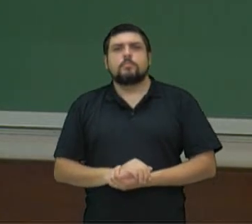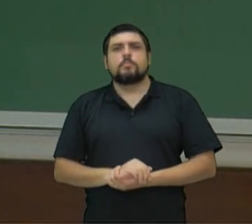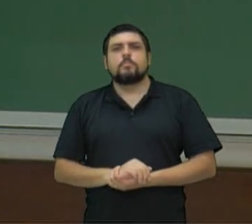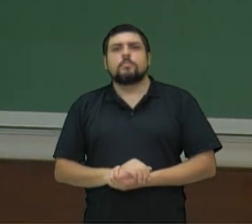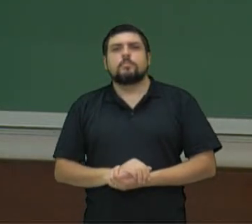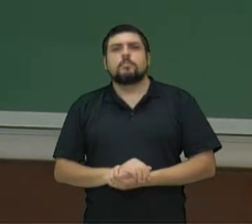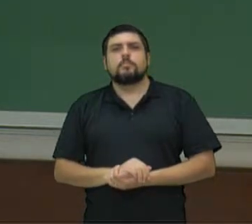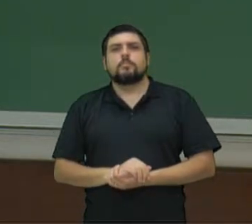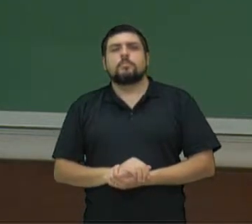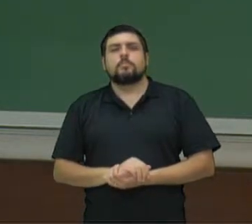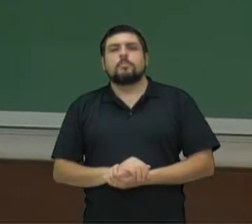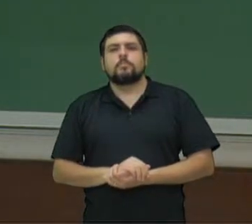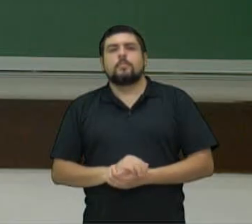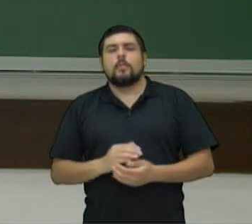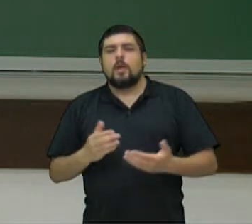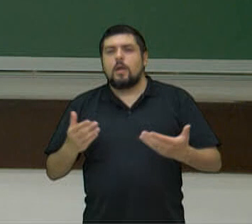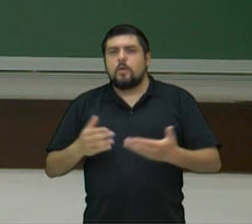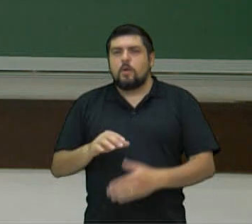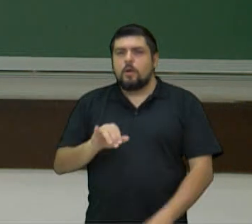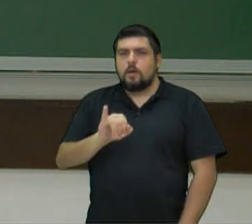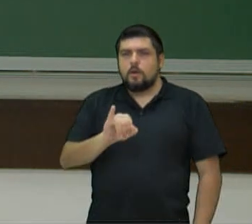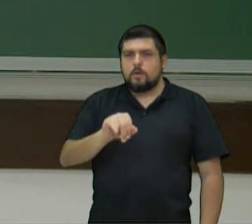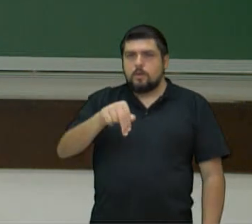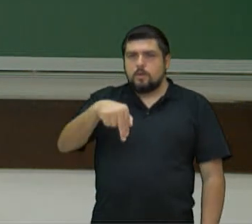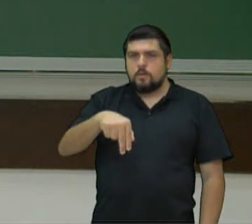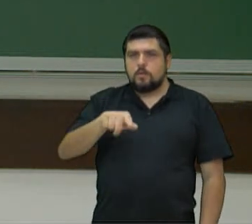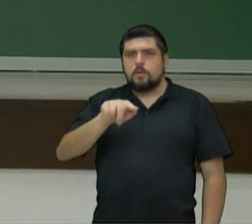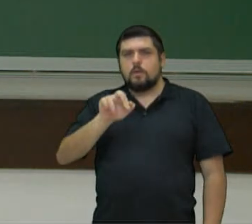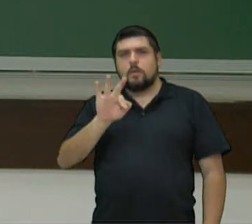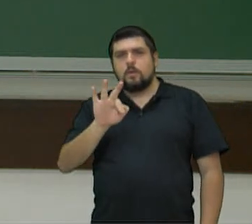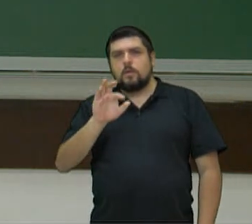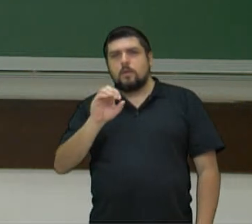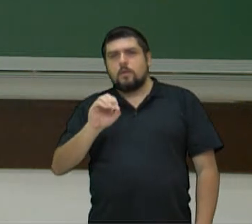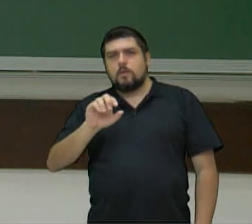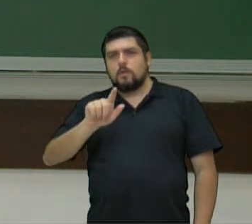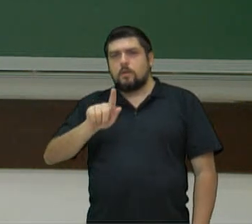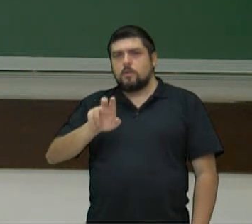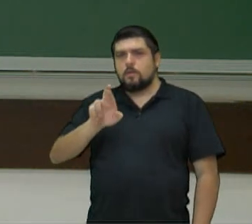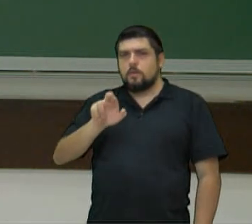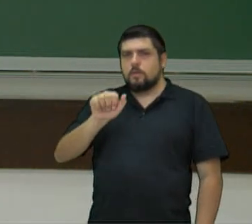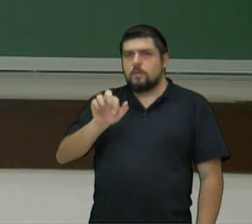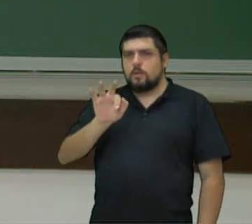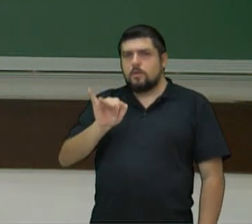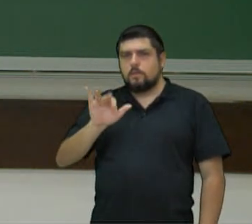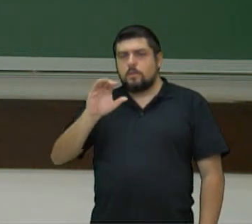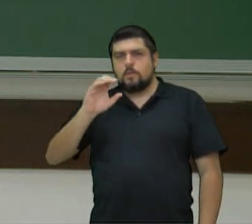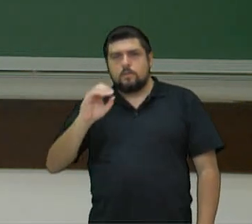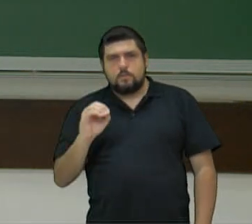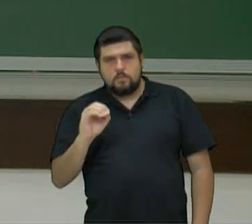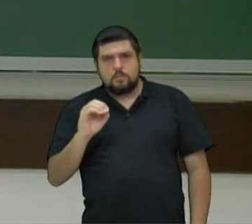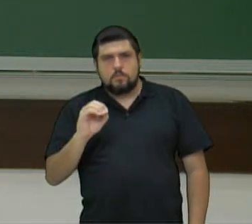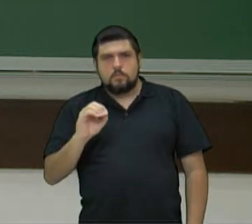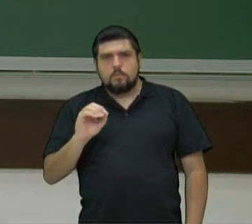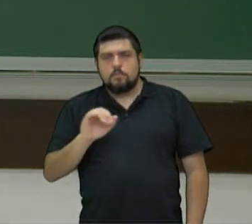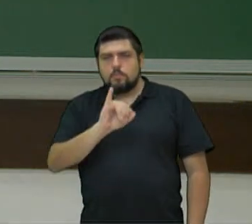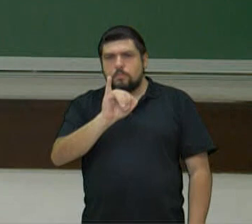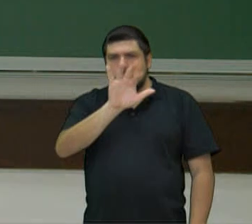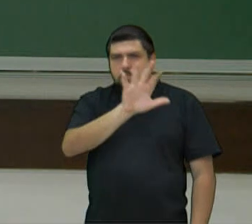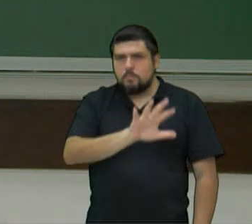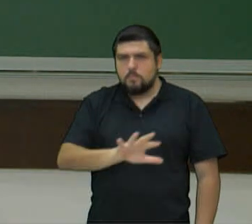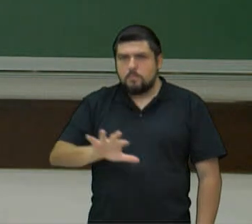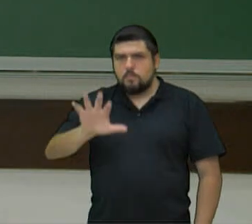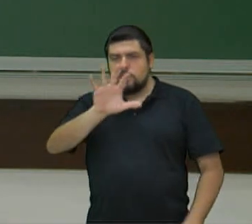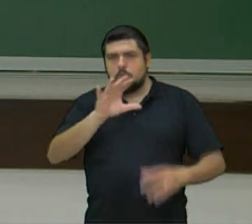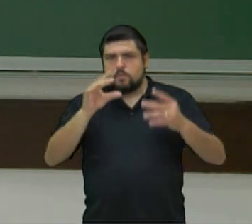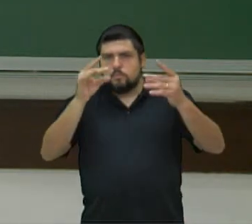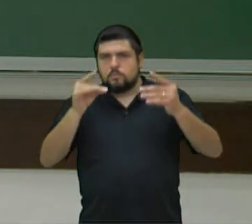Trouxe aqui um infográfico. Lembra que nós já estudamos infográfico em uma de nossas aulas? Então, nesse infográfico, nós temos aqui,